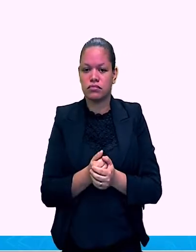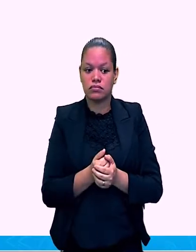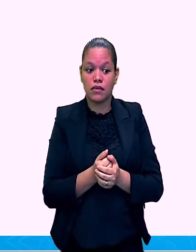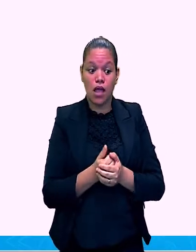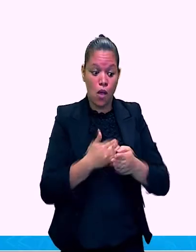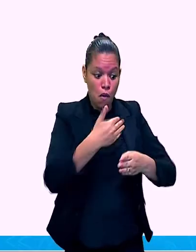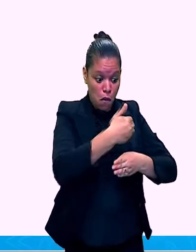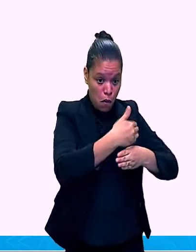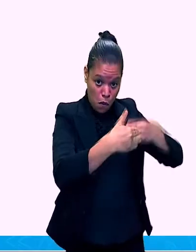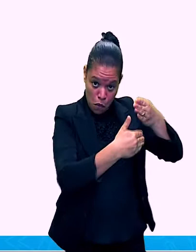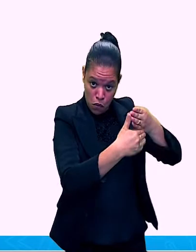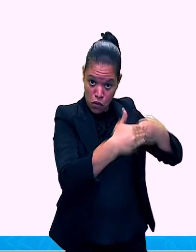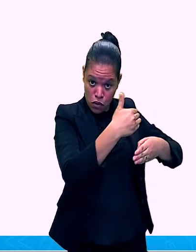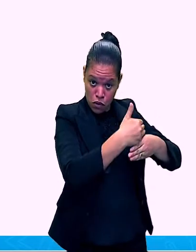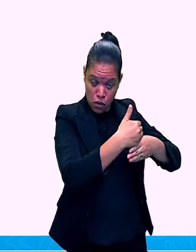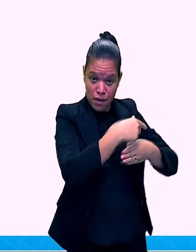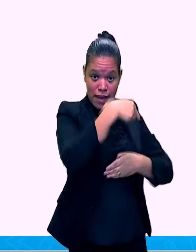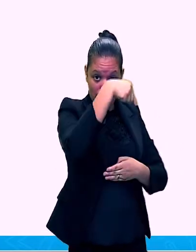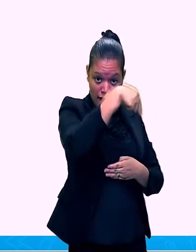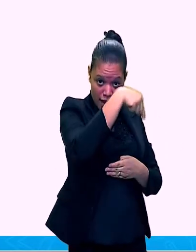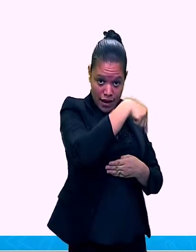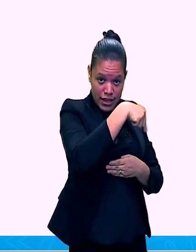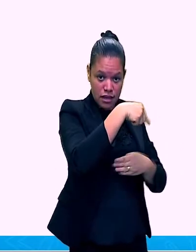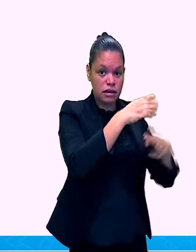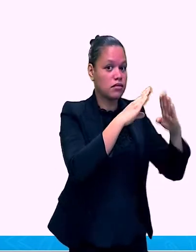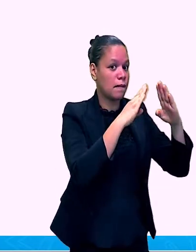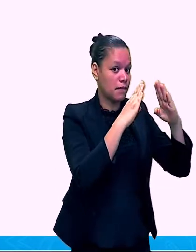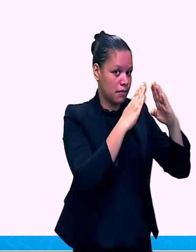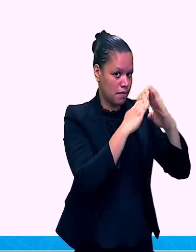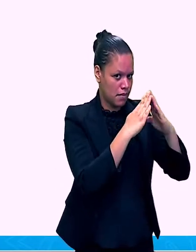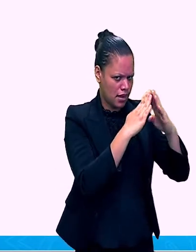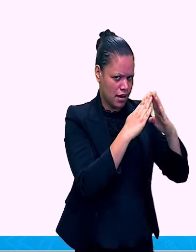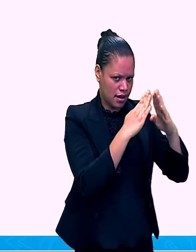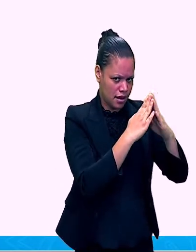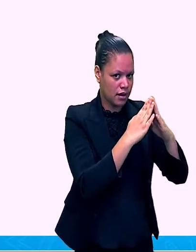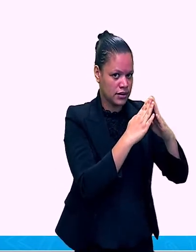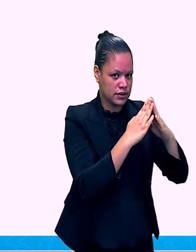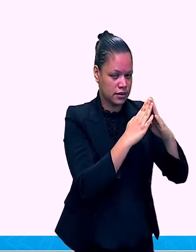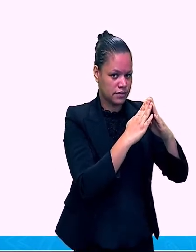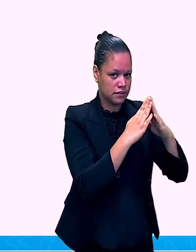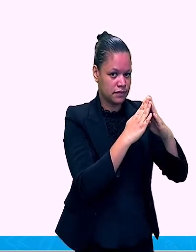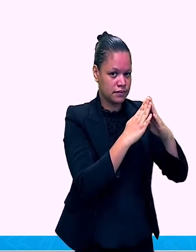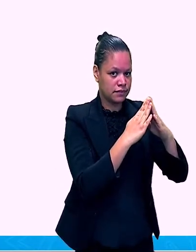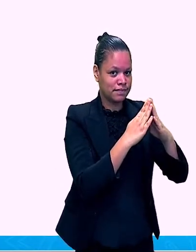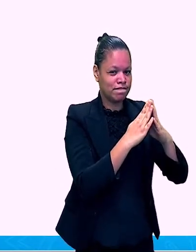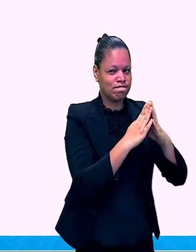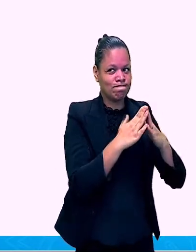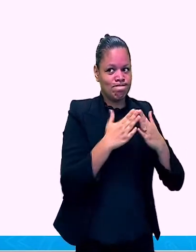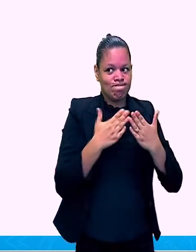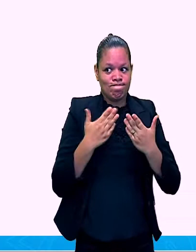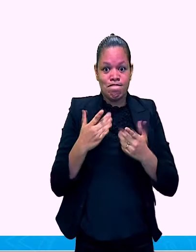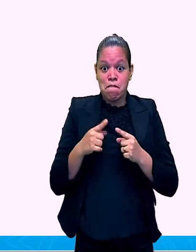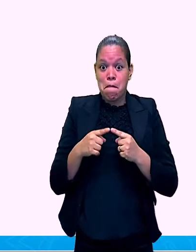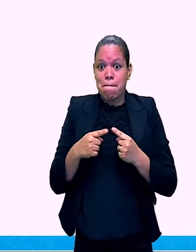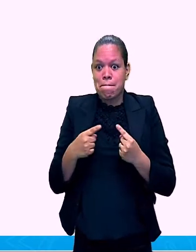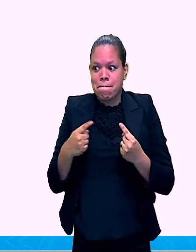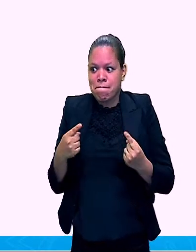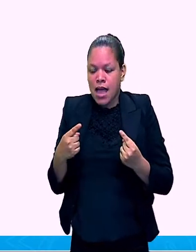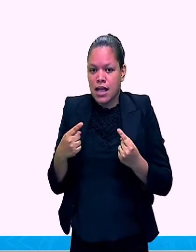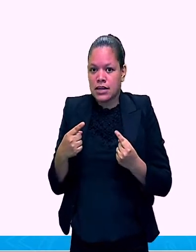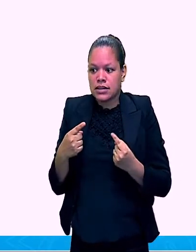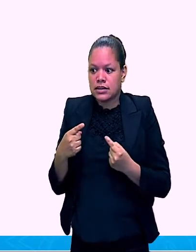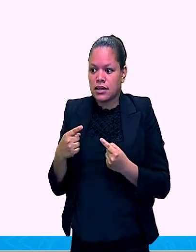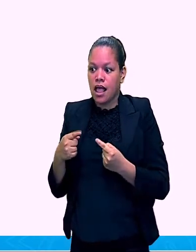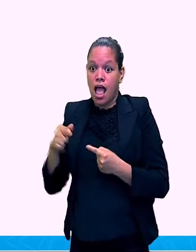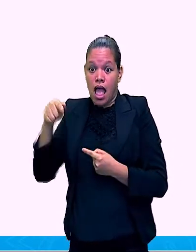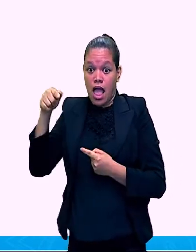minha parede tinha até um nomezinho que eu escrevi o nome lá quando era muito pequenininha. E aí uma barragem estourou. A